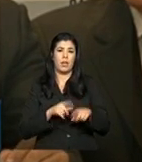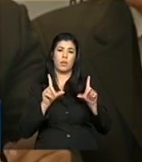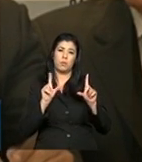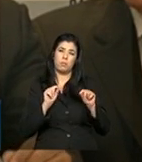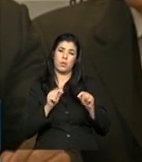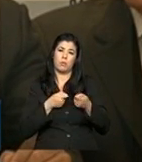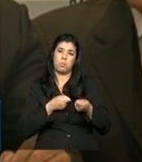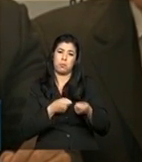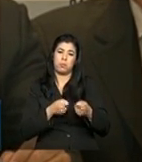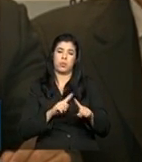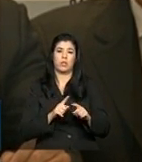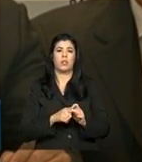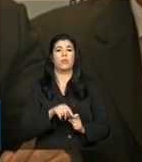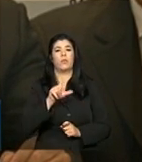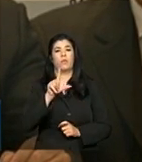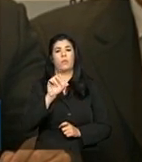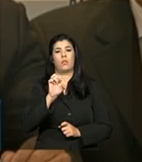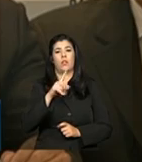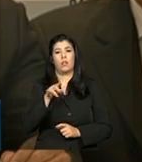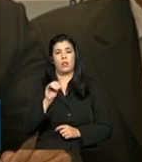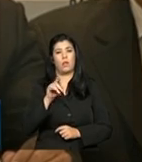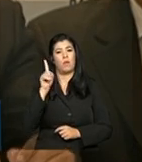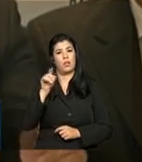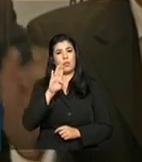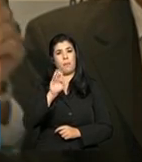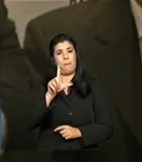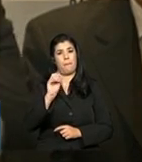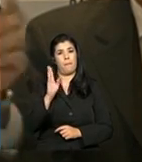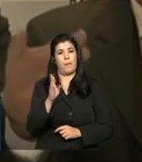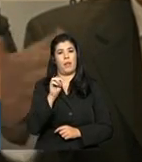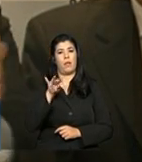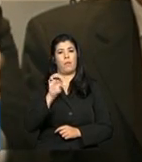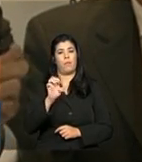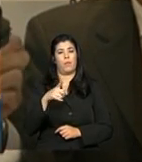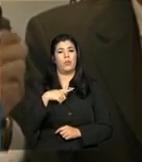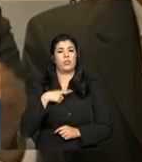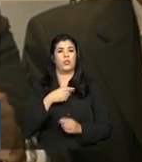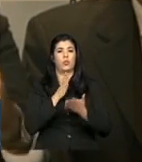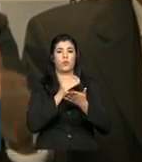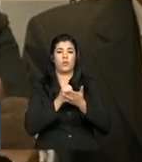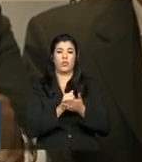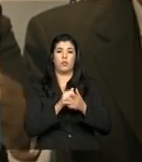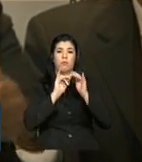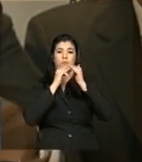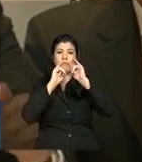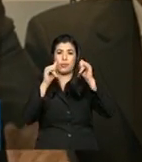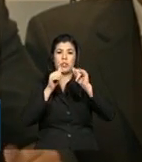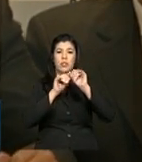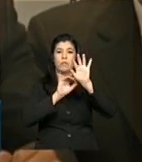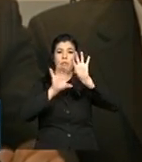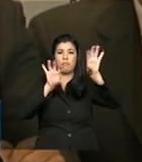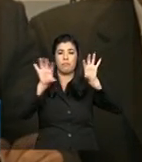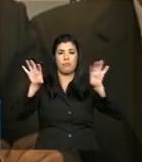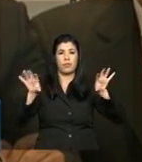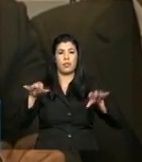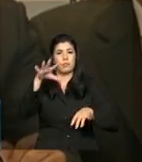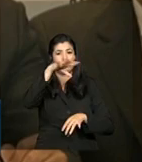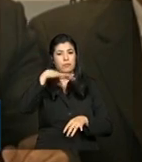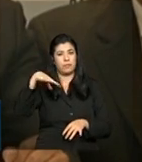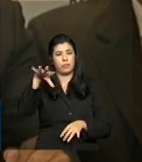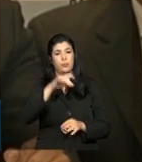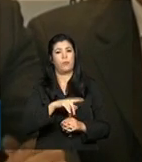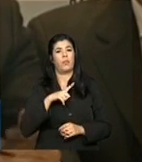intensidade, no leilão de Belo Monte, quando dividimos a linha e as conversoras. Agora nós tivemos, então,